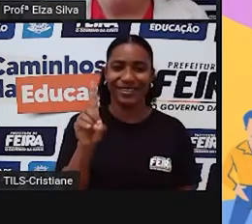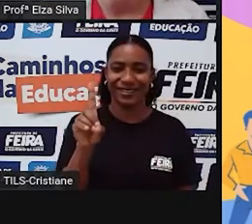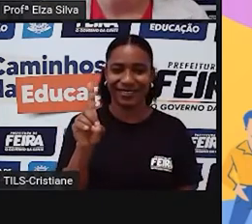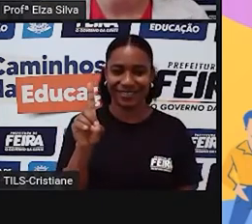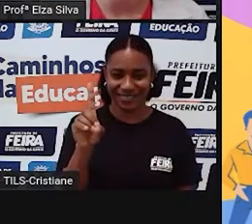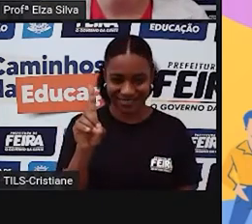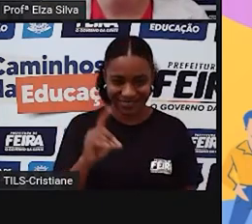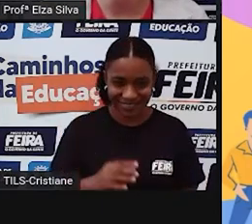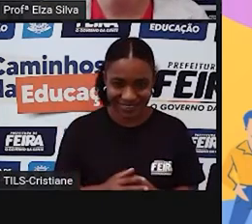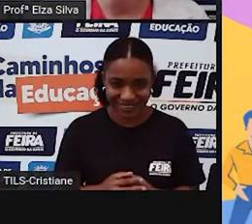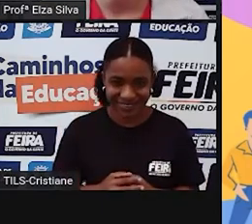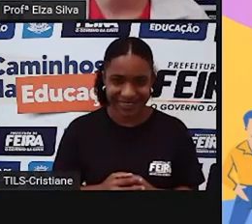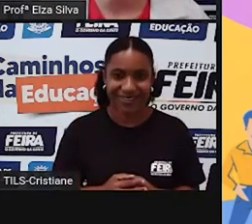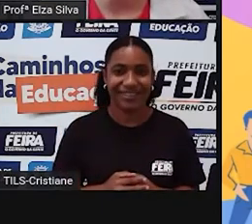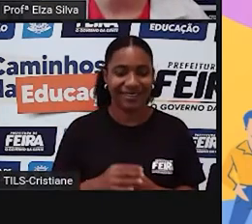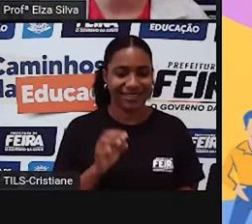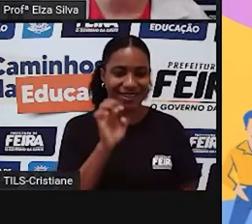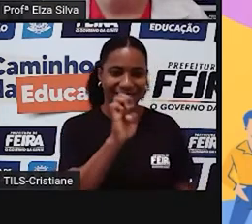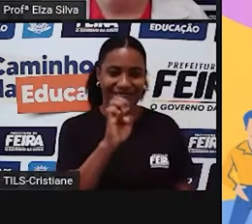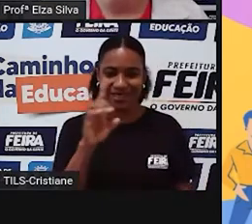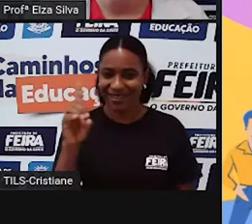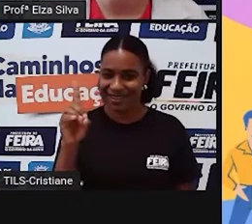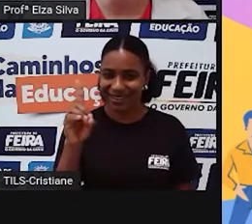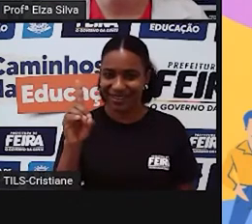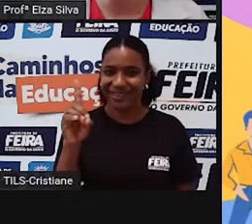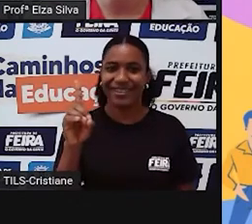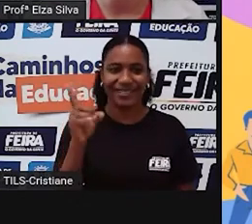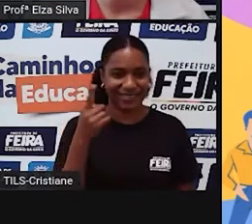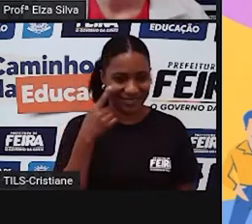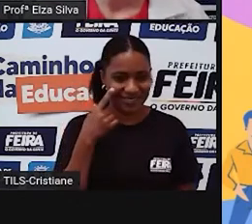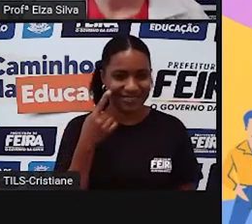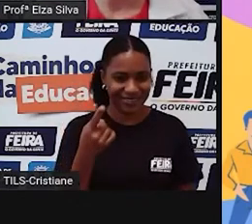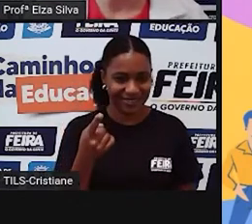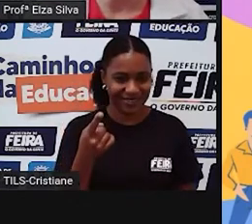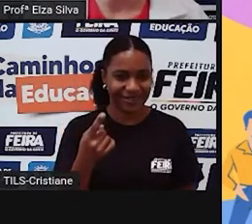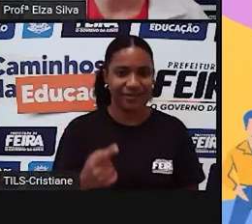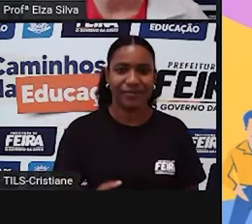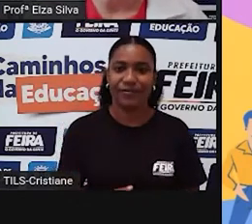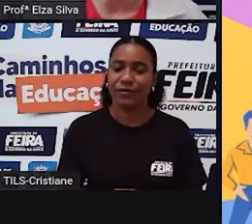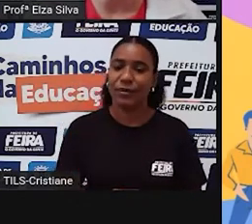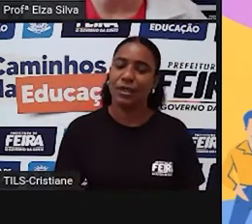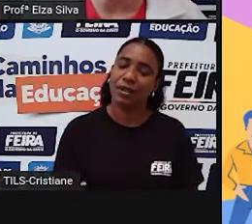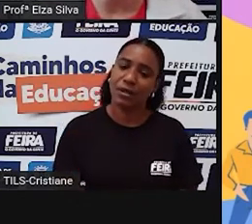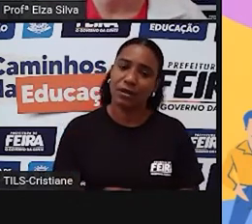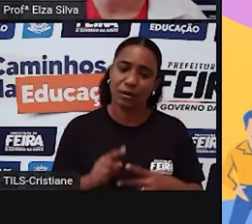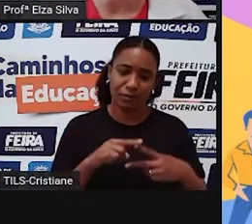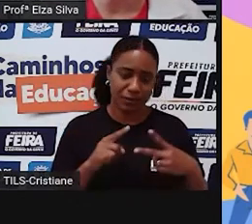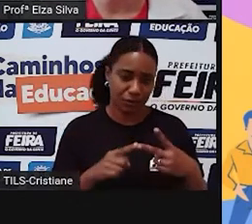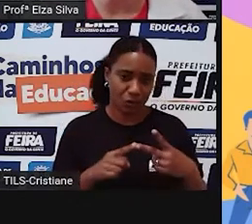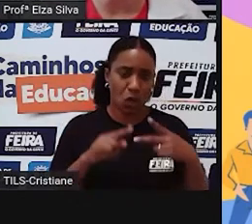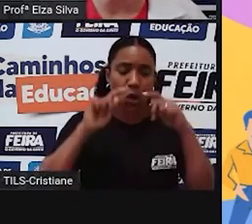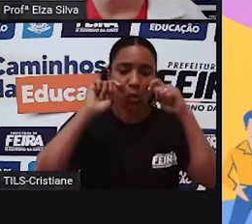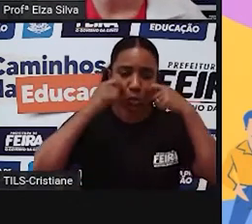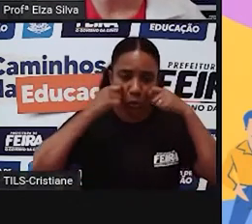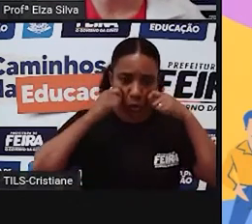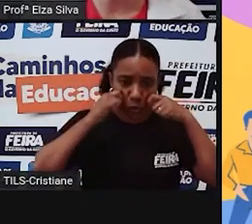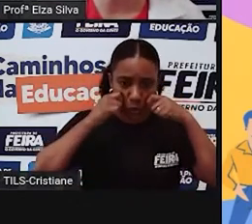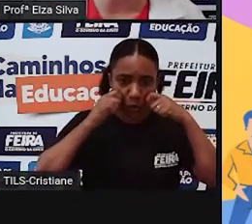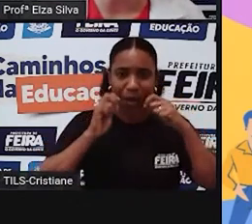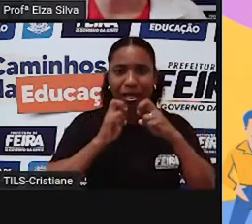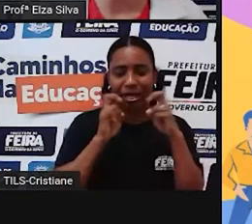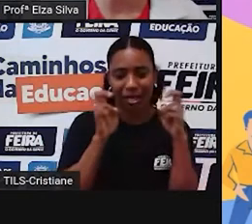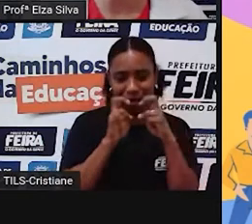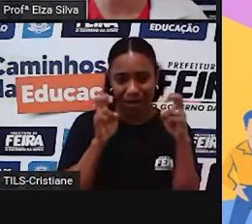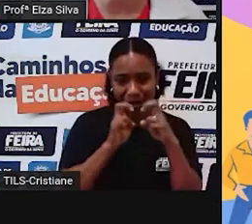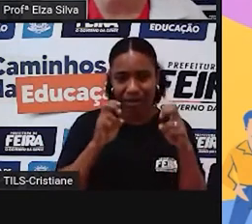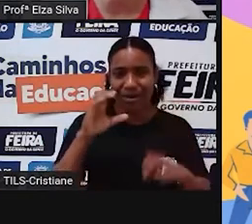D. Danced, imagined, ok? Chorar ou gritar, que é o verbo cry,